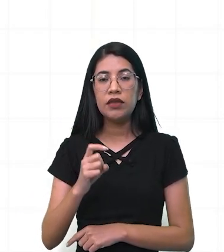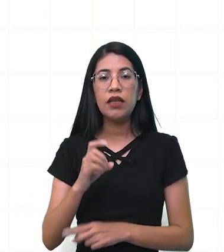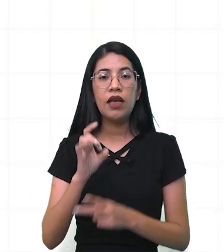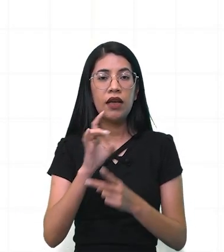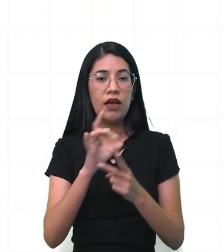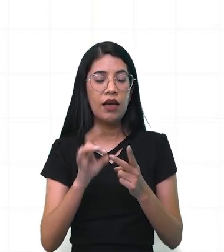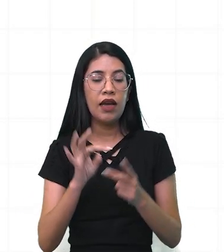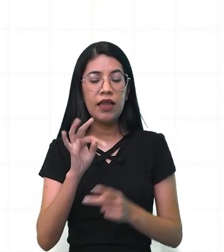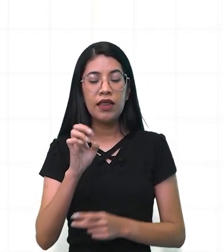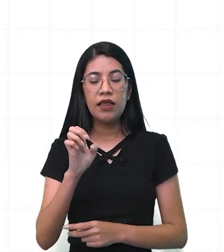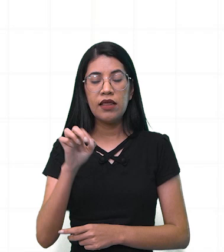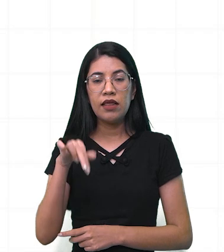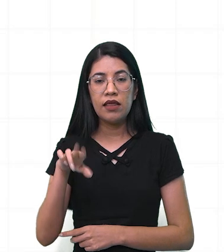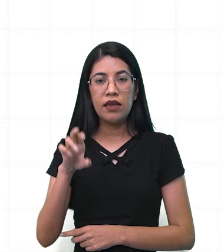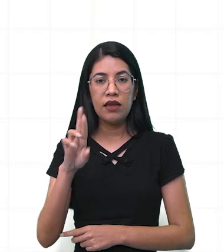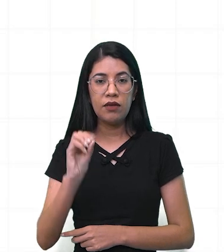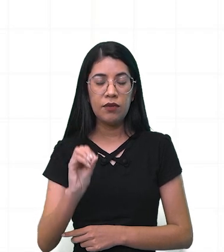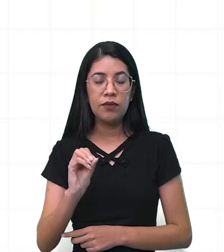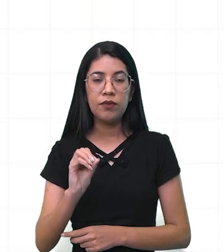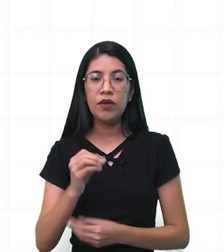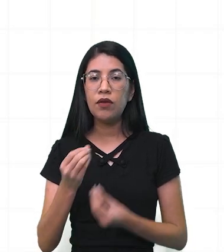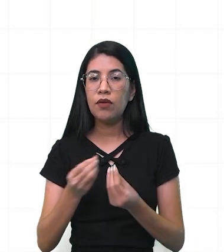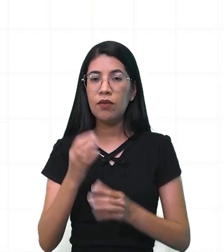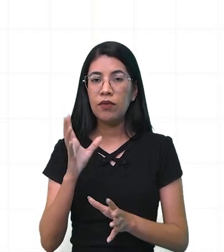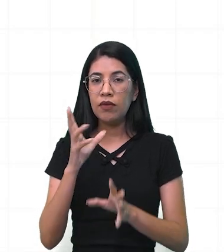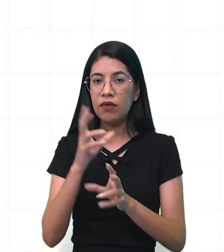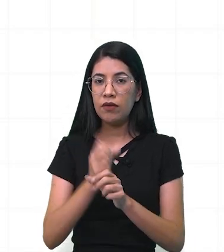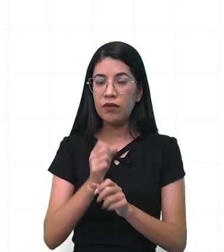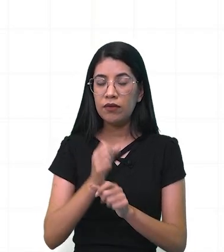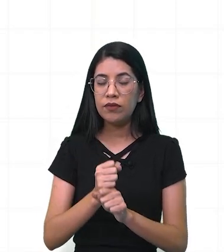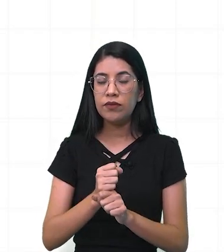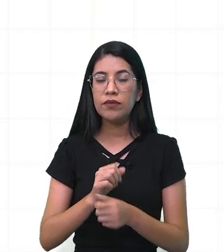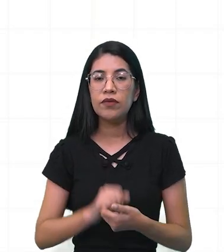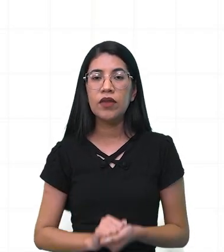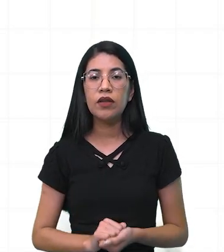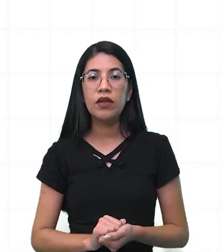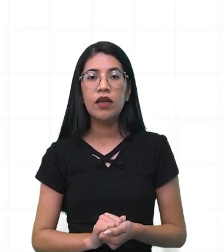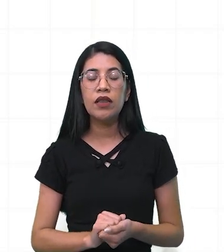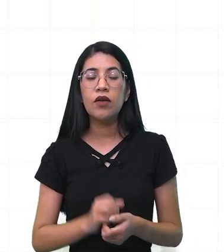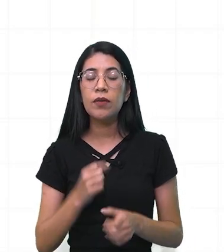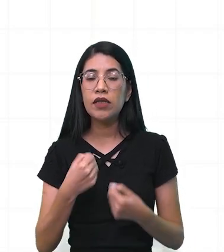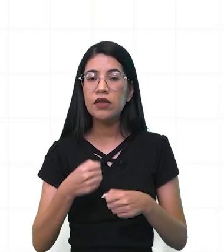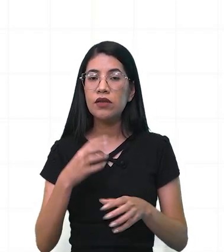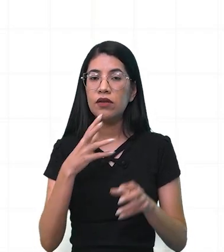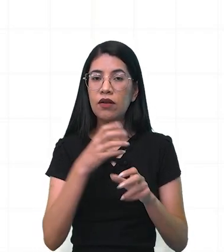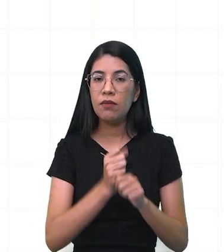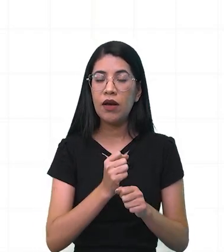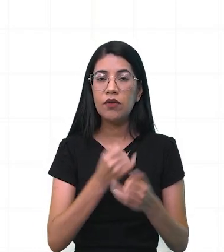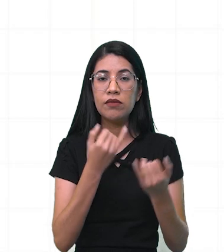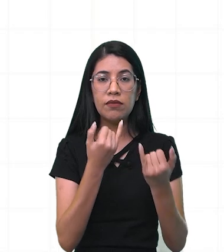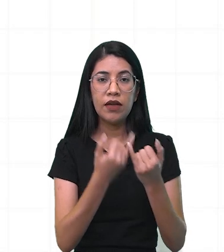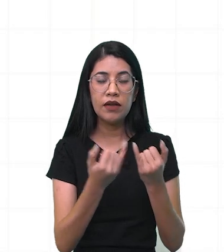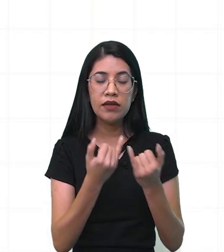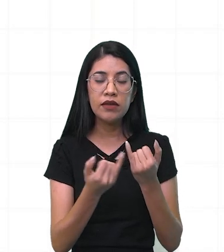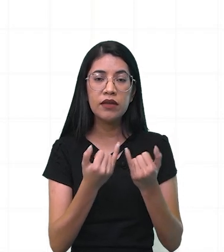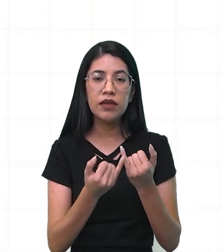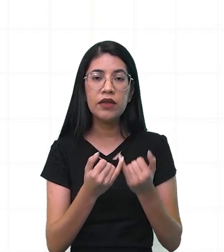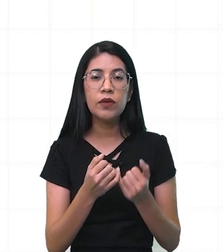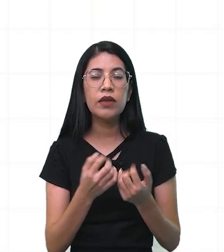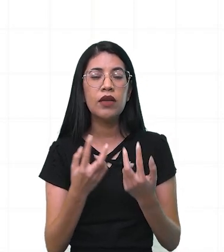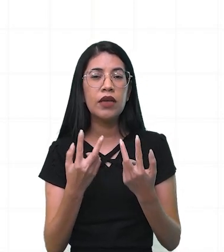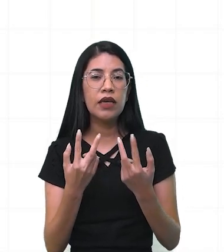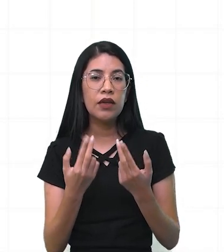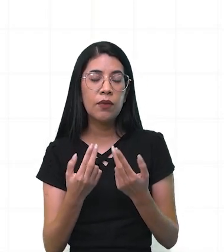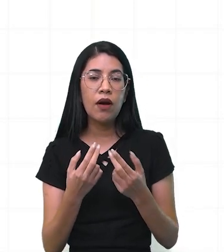é termo. Então, quando eu vou fazer a soma, eu somo só termos semelhantes, ou seja, aqueles que têm a